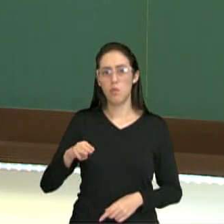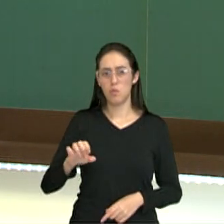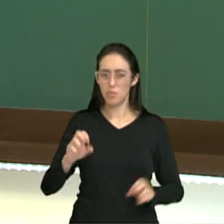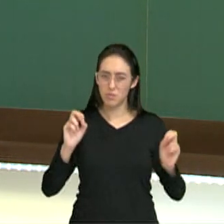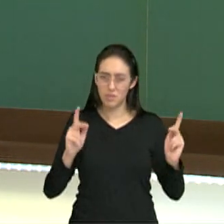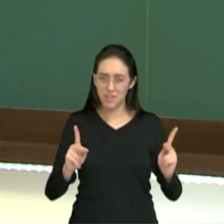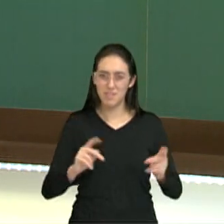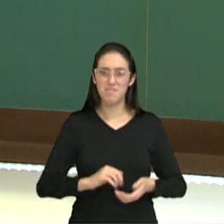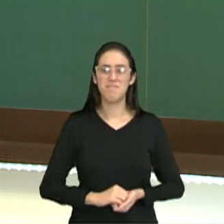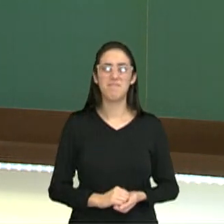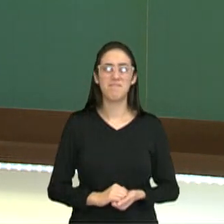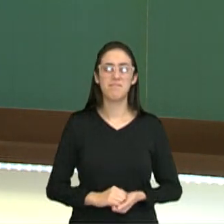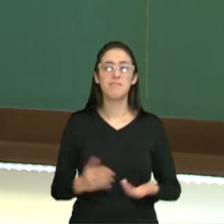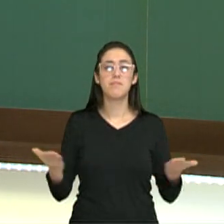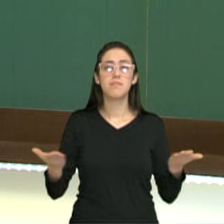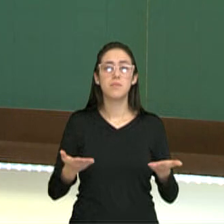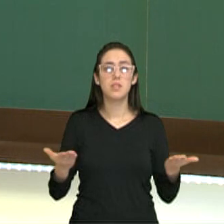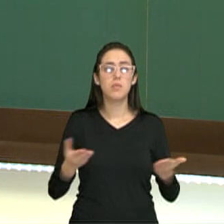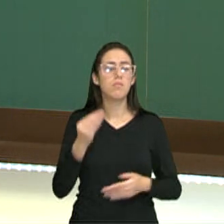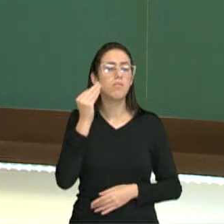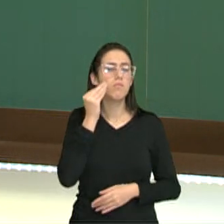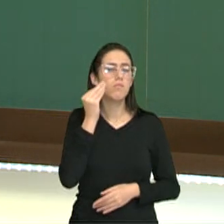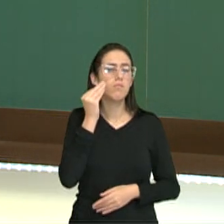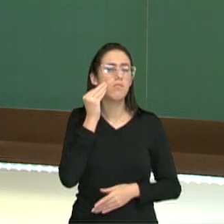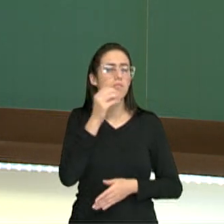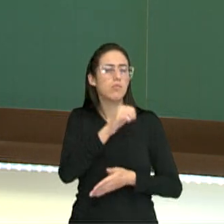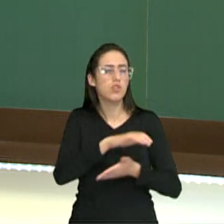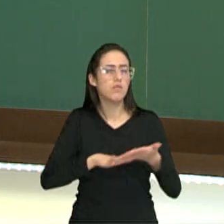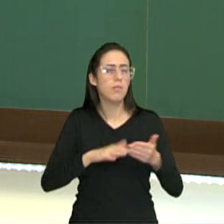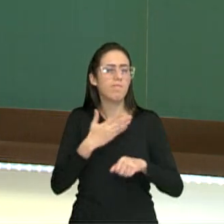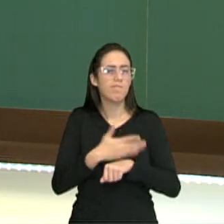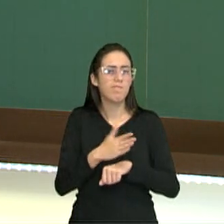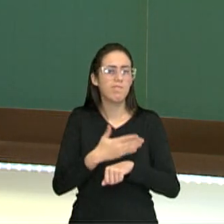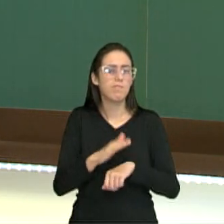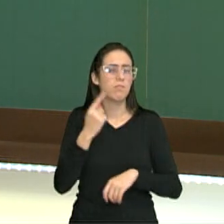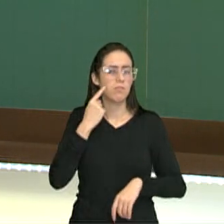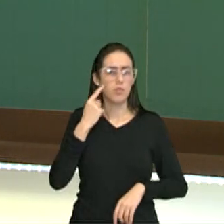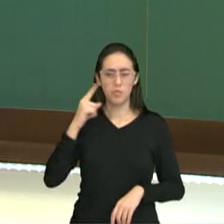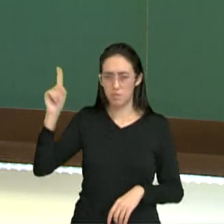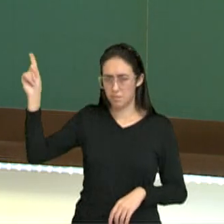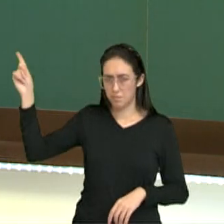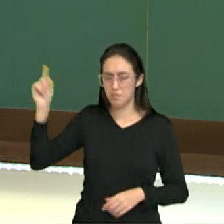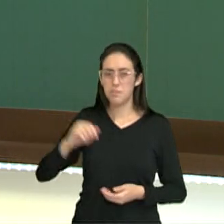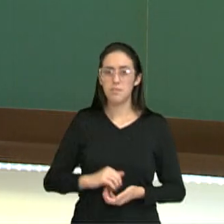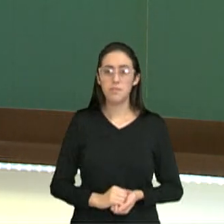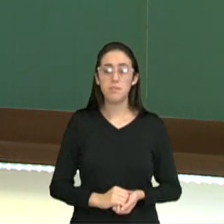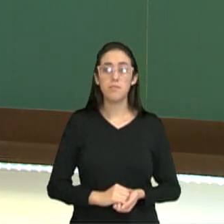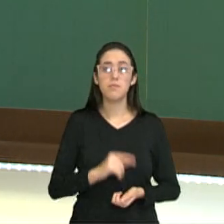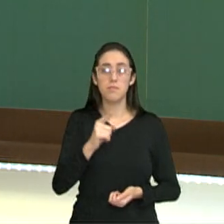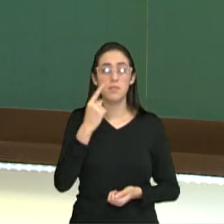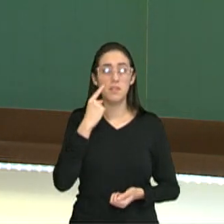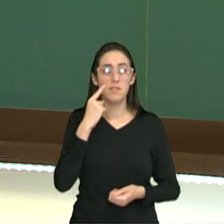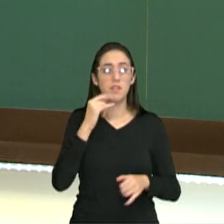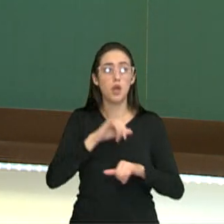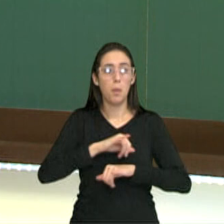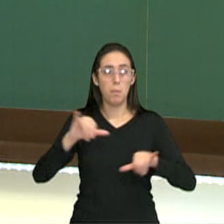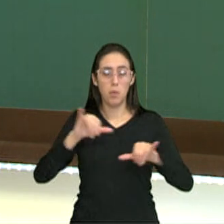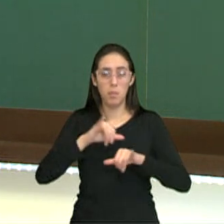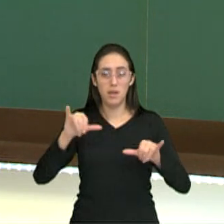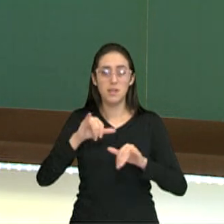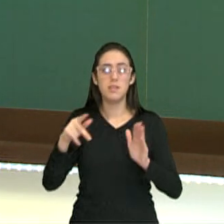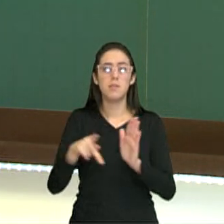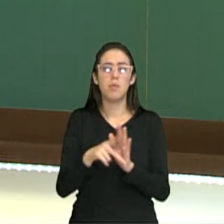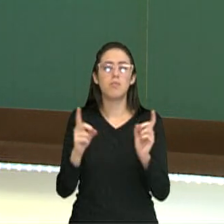Tranquilo, gente? Então agora vamos fazendo um exercício prático a respeito disso. Observe a propaganda da venda online